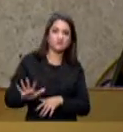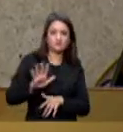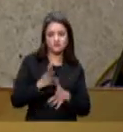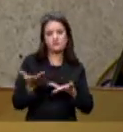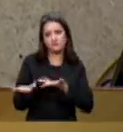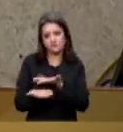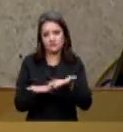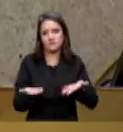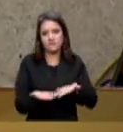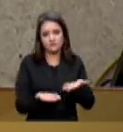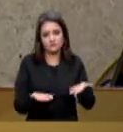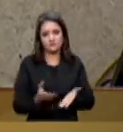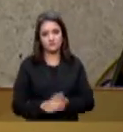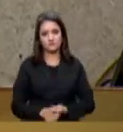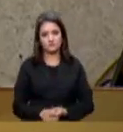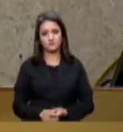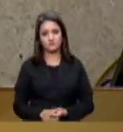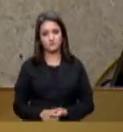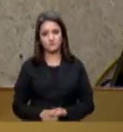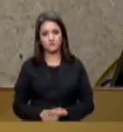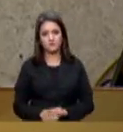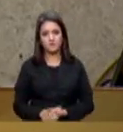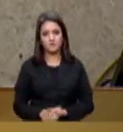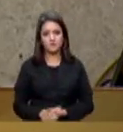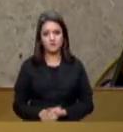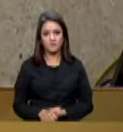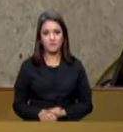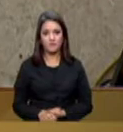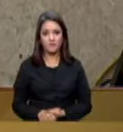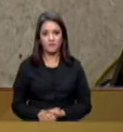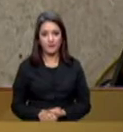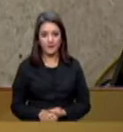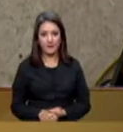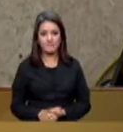novo. É dizer, os âmbitos de